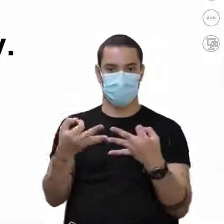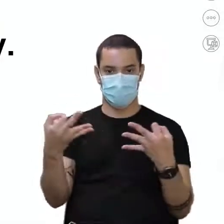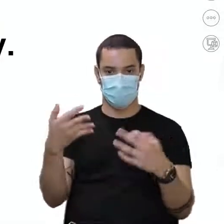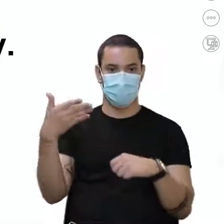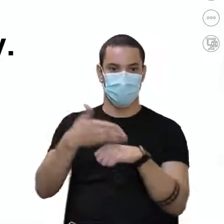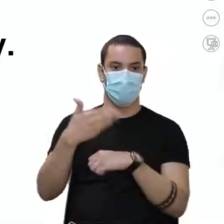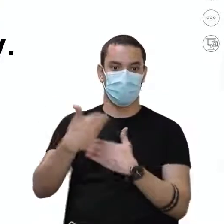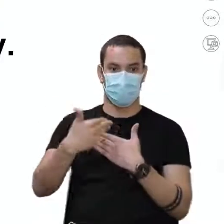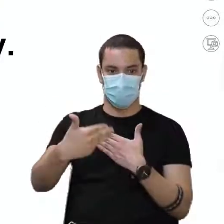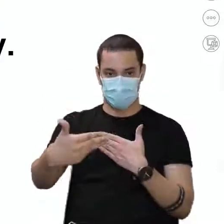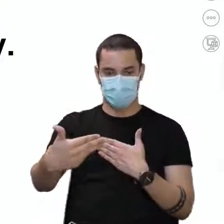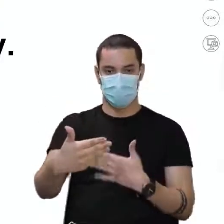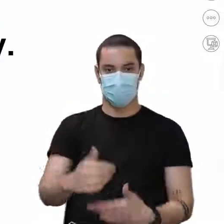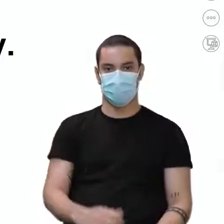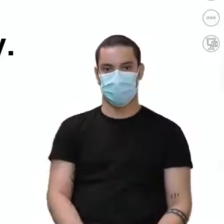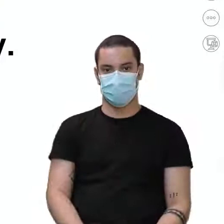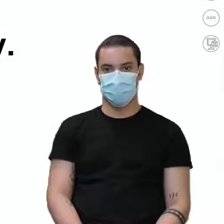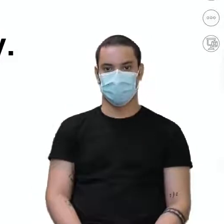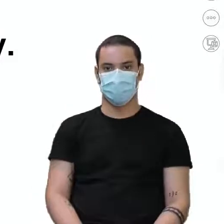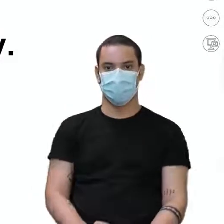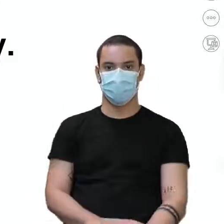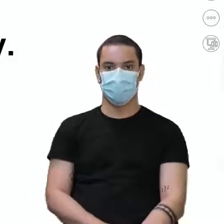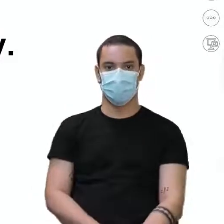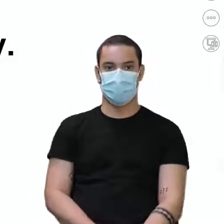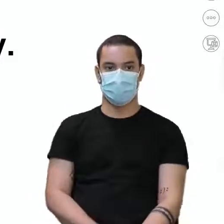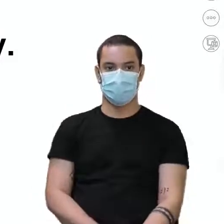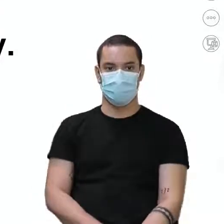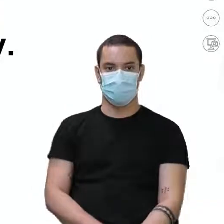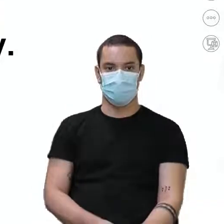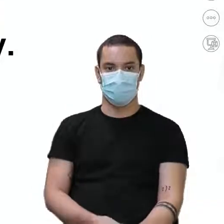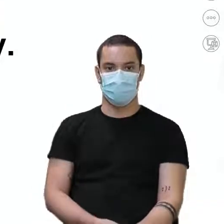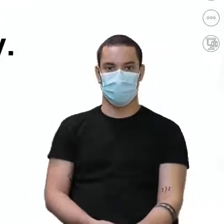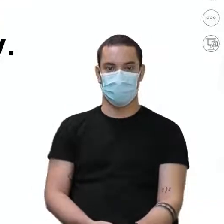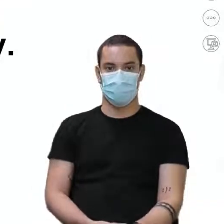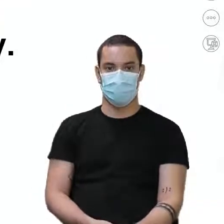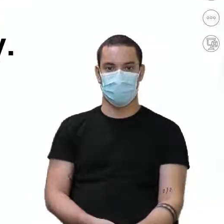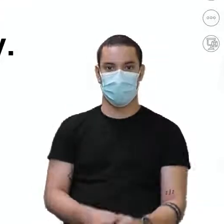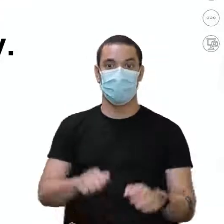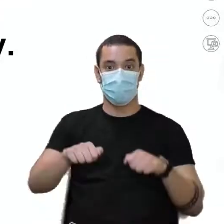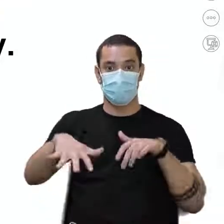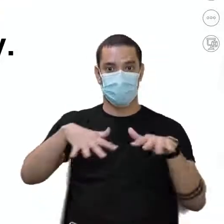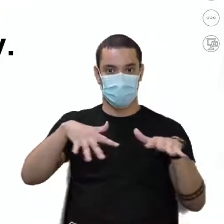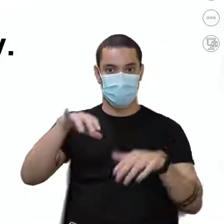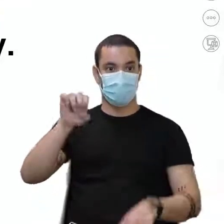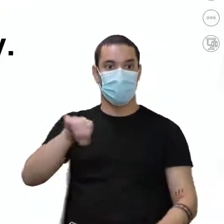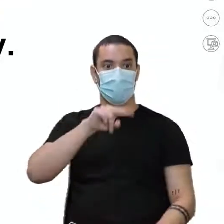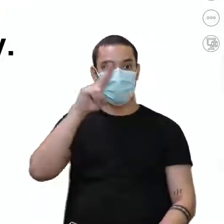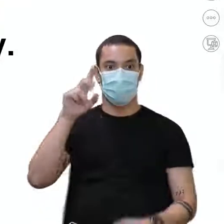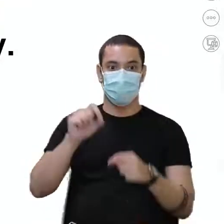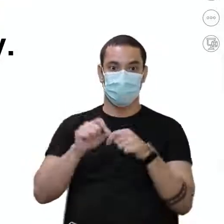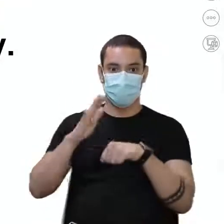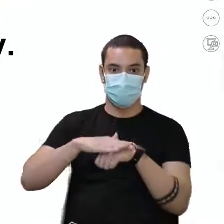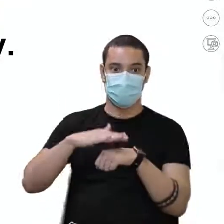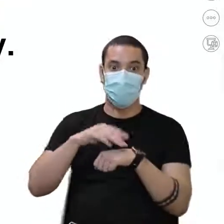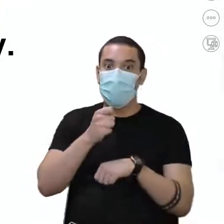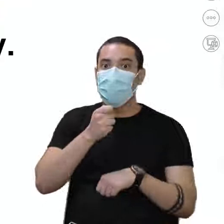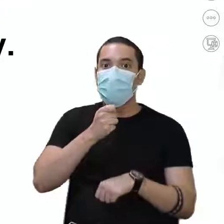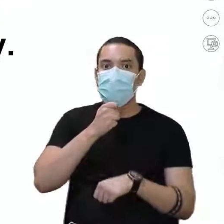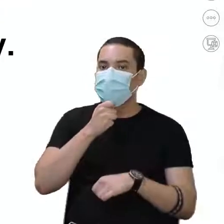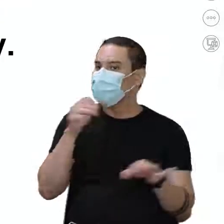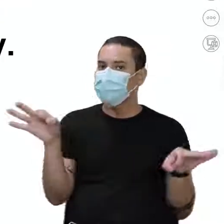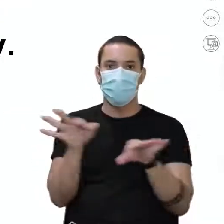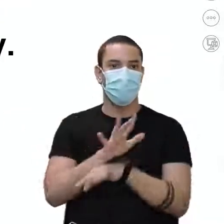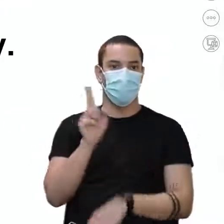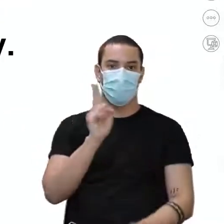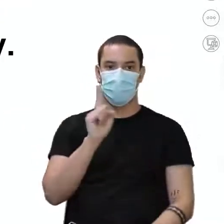que é a seguinte: quando a ação ou atividade ainda estiver acontecendo, afinal de contas, é